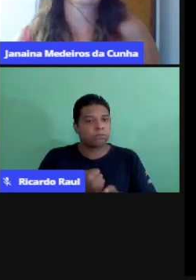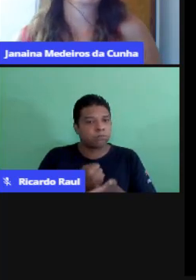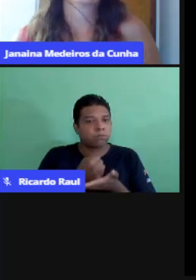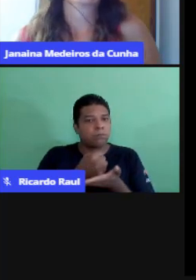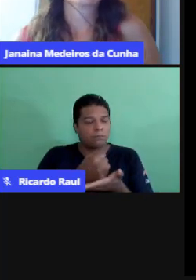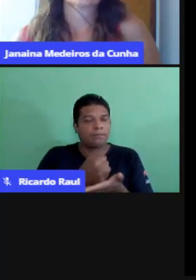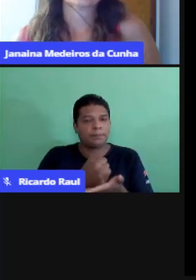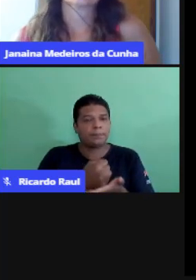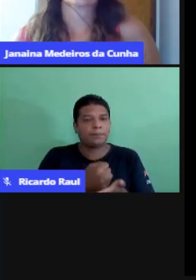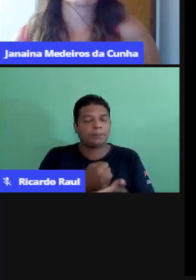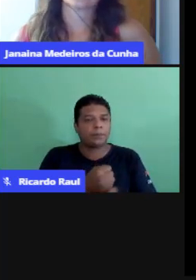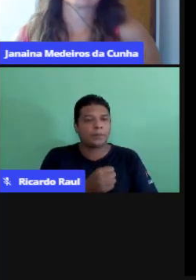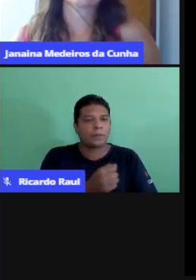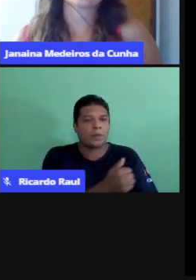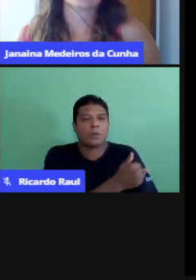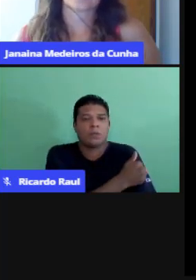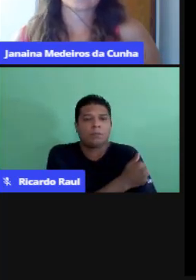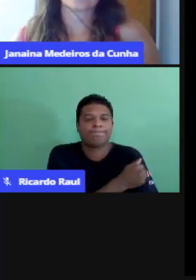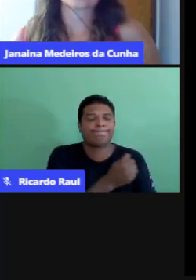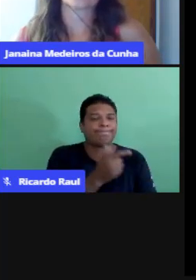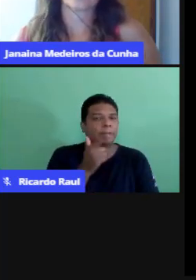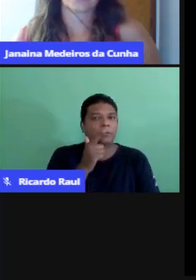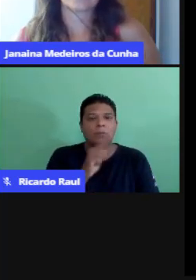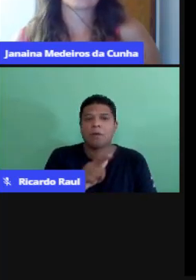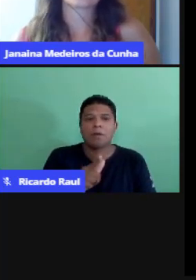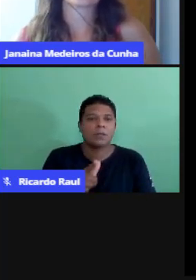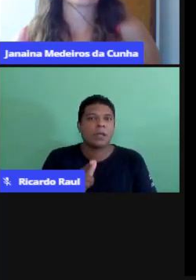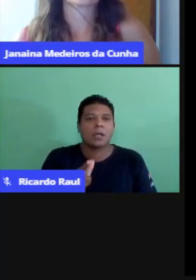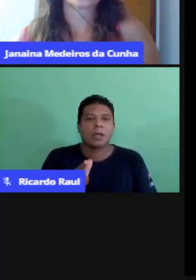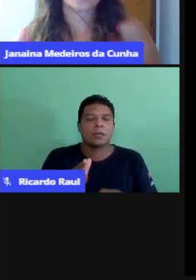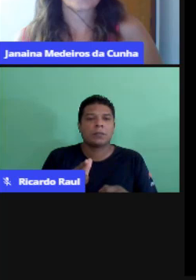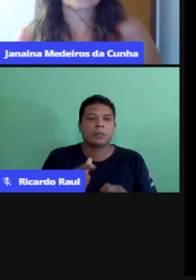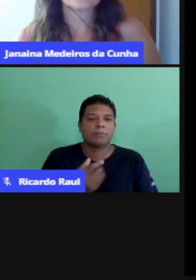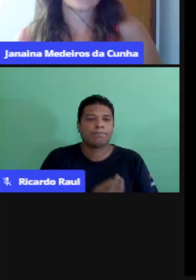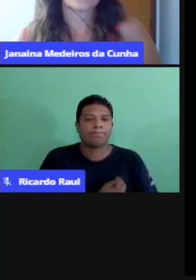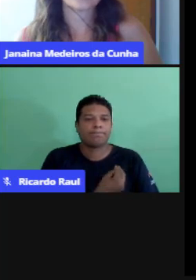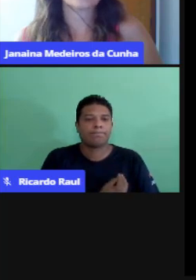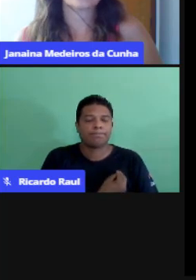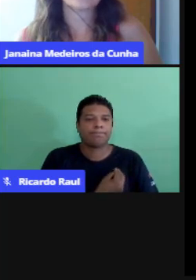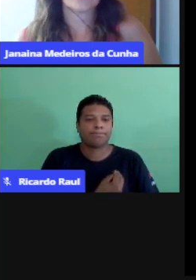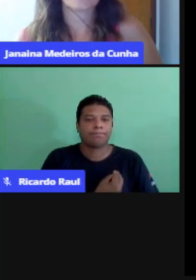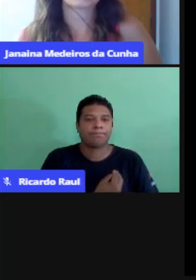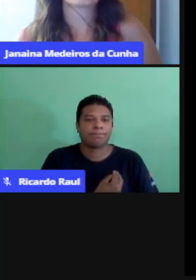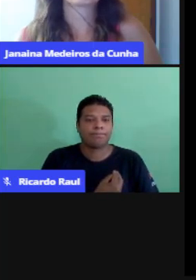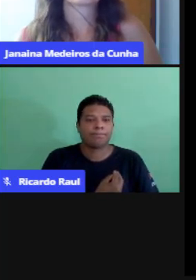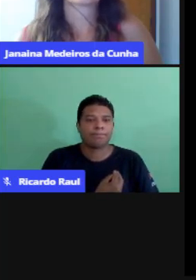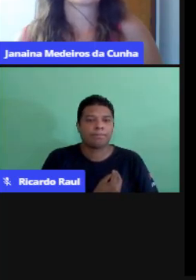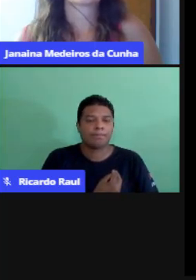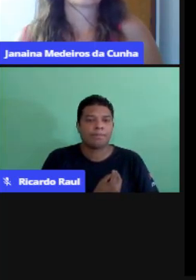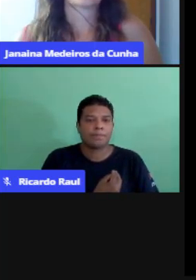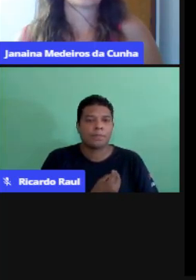que muitas vezes não consegue ter essa participação online, o professor precisa realmente avaliar